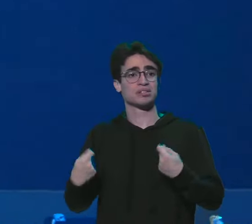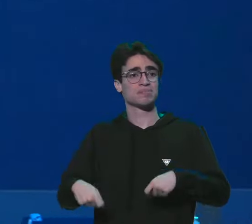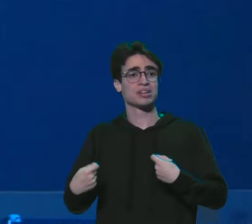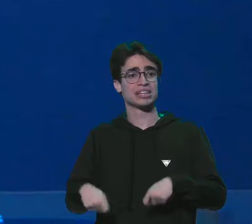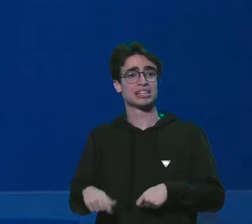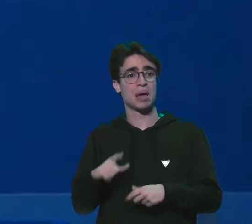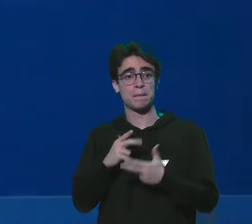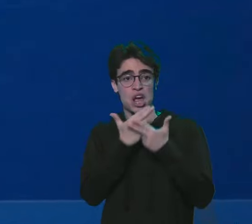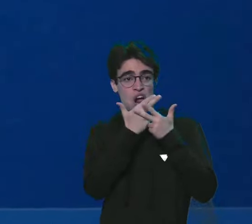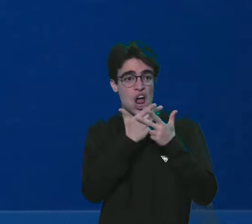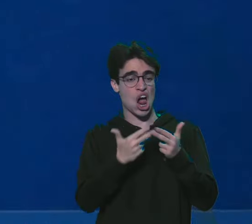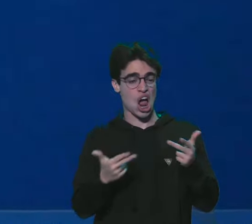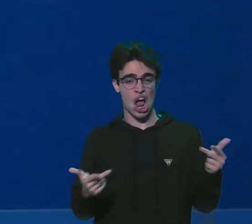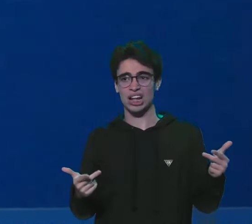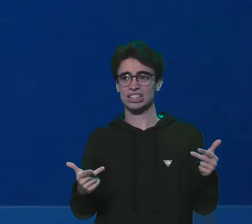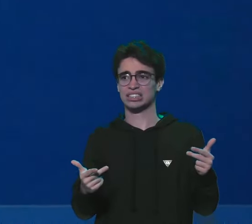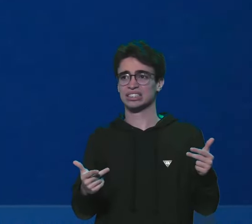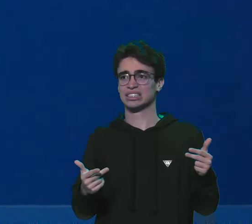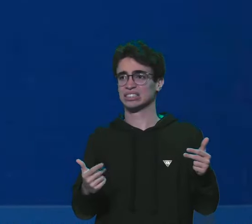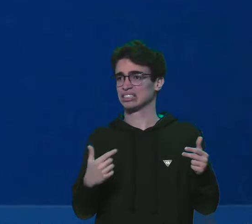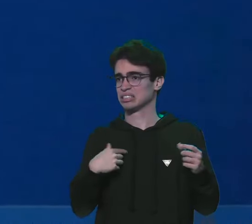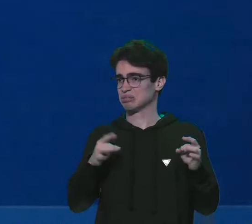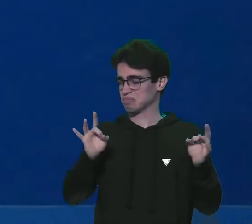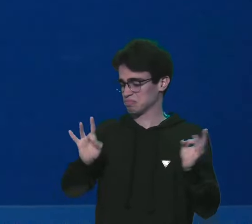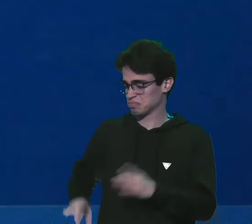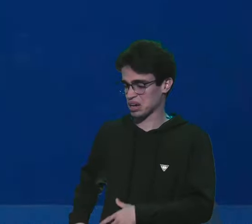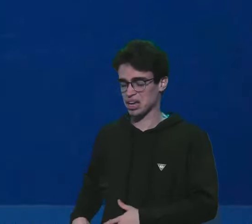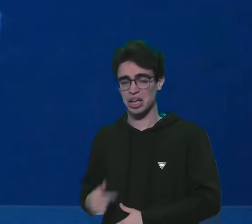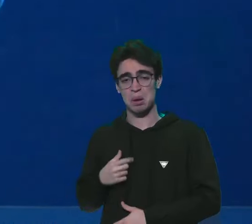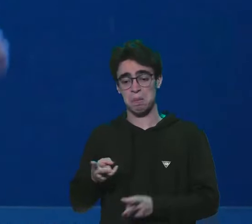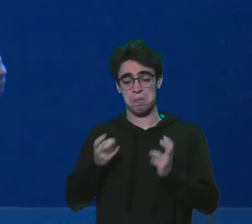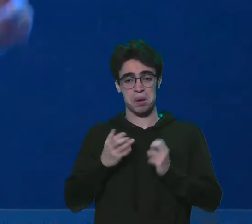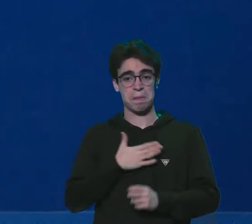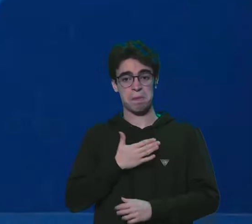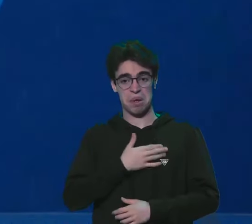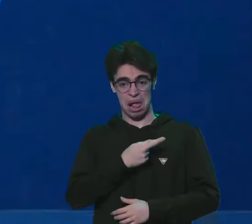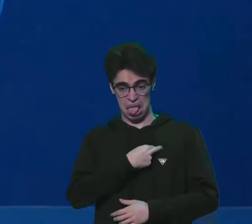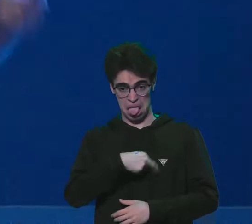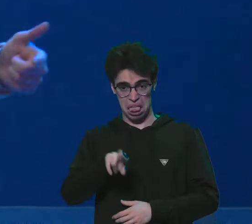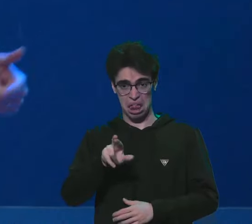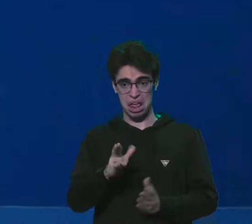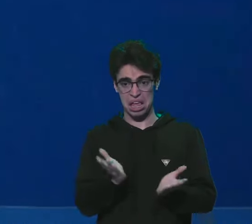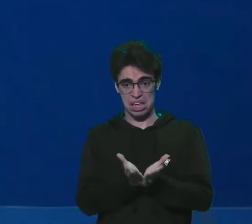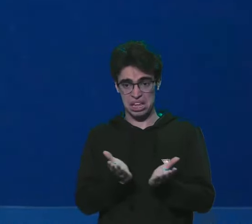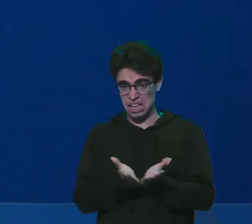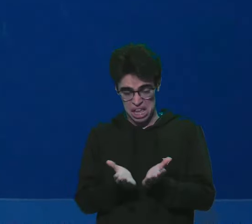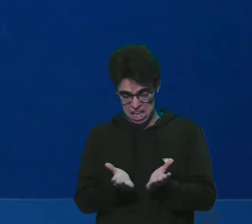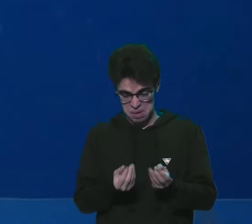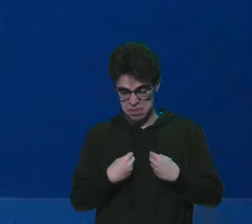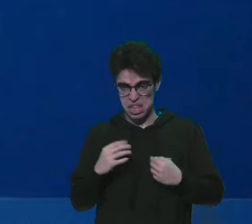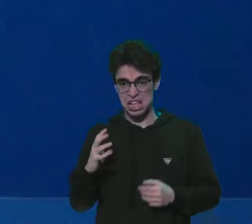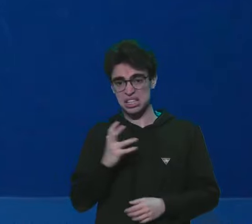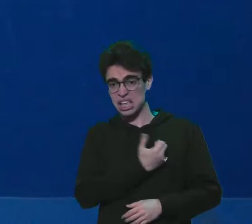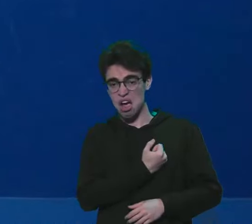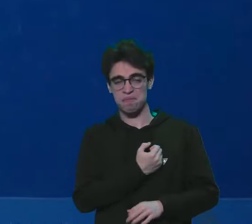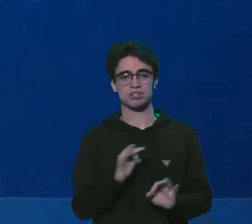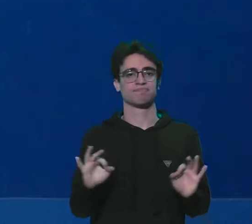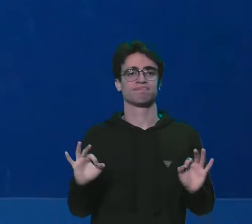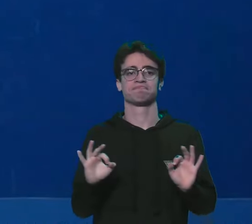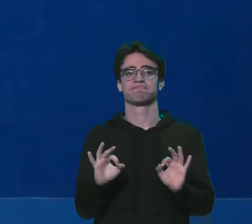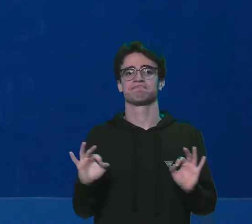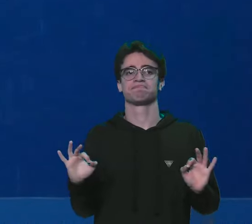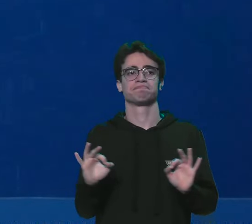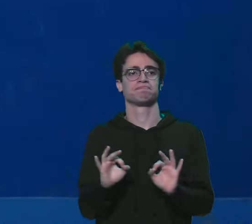nossas obras para perceber que a nossa religiosidade crente não nos salva.